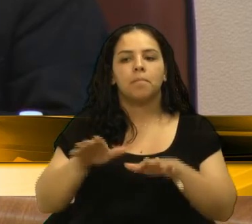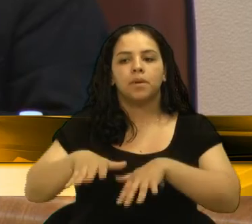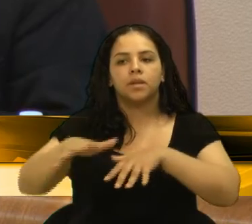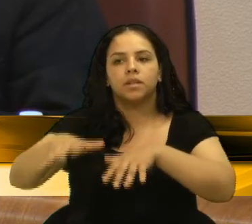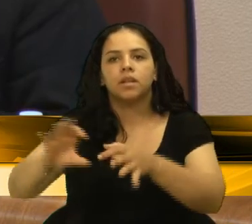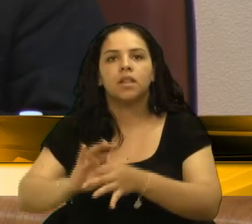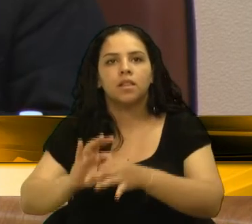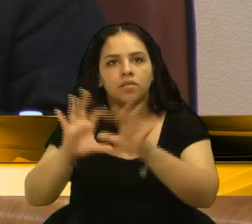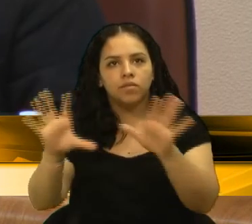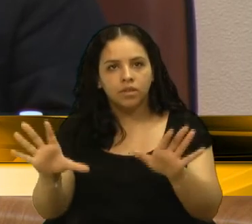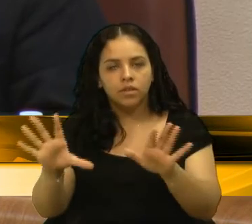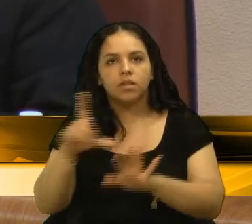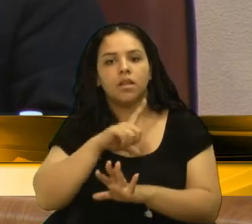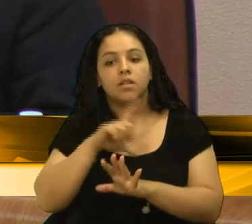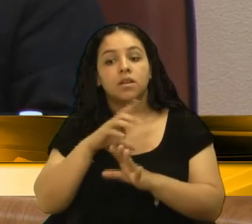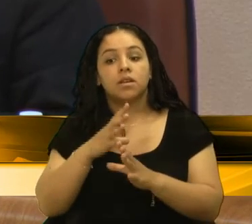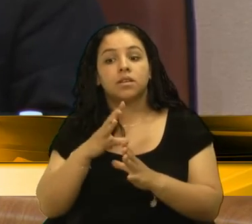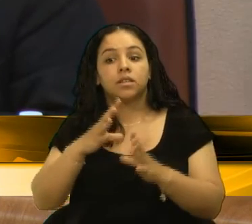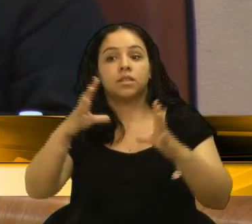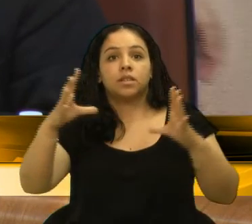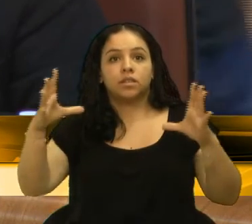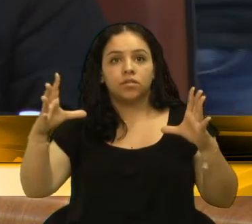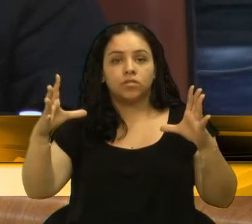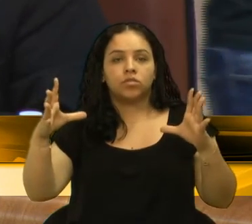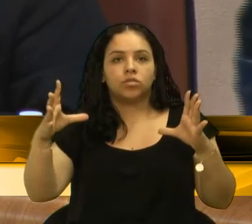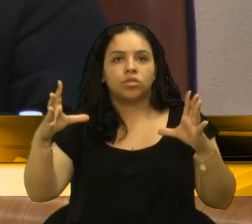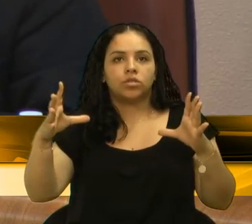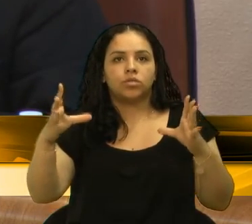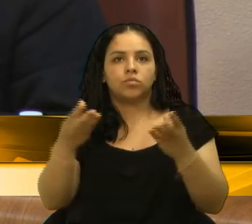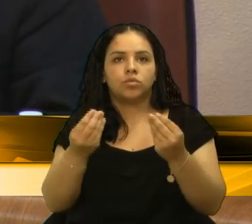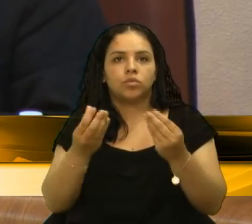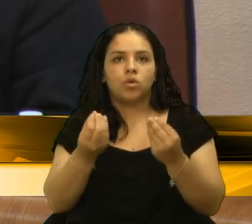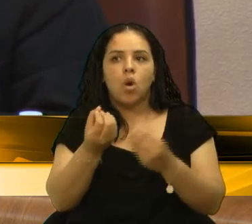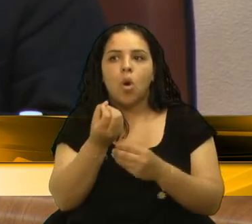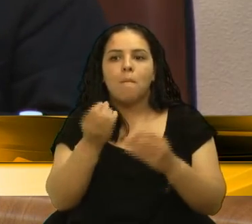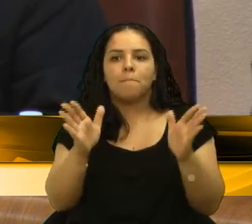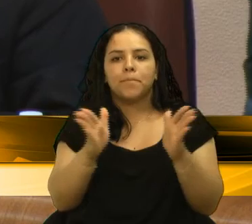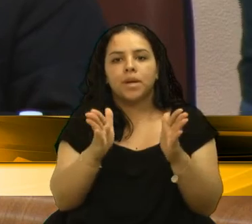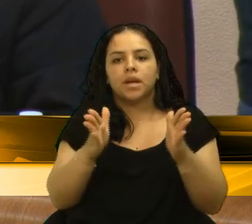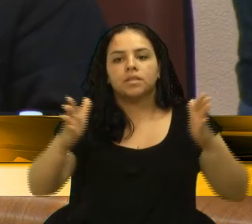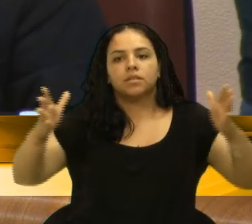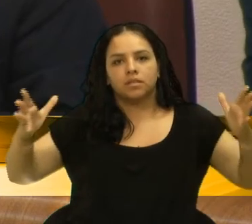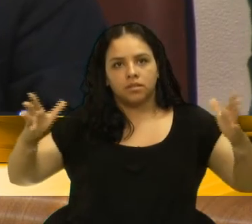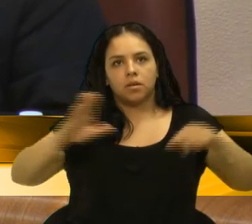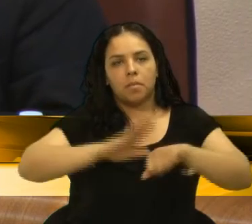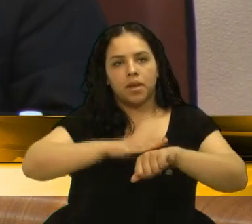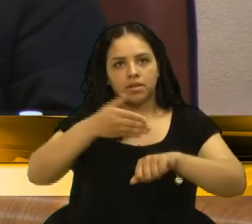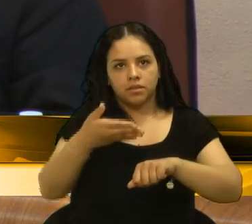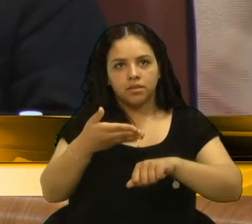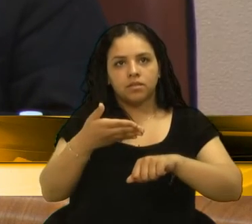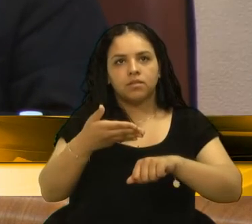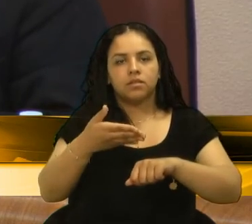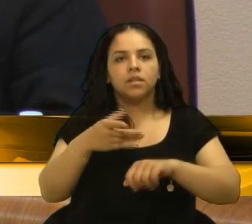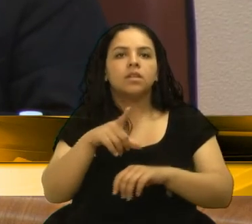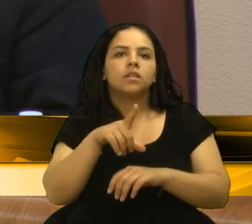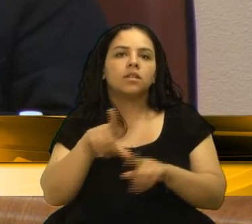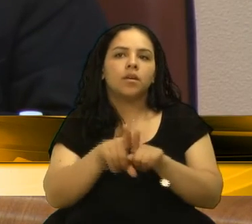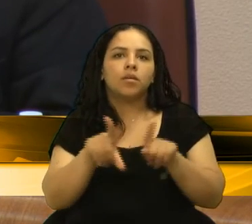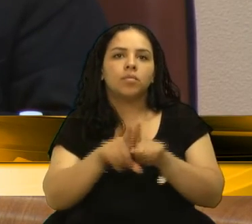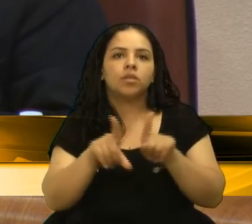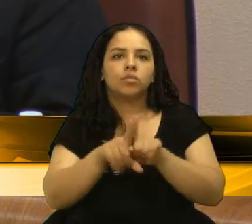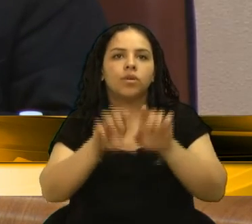evento de médio ou grande porte? Senhora Mirângela Rossi, de médio a grande porte. Doutora Cássia Kuhn, ainda sobre um evento de